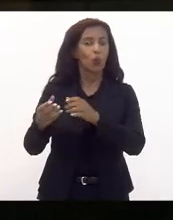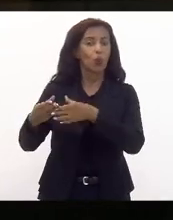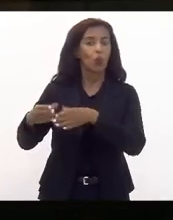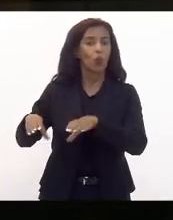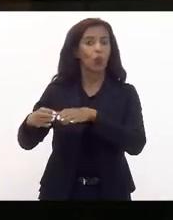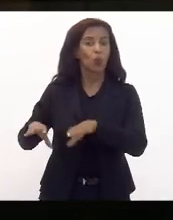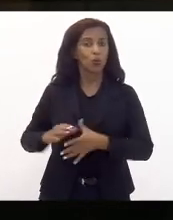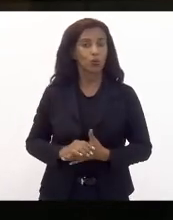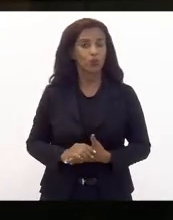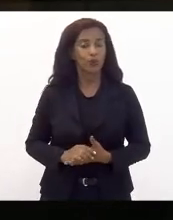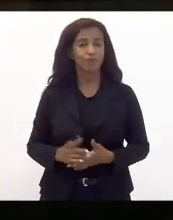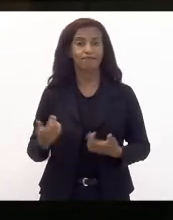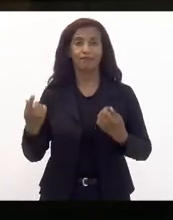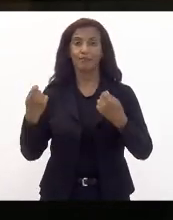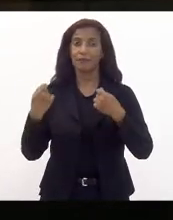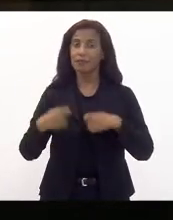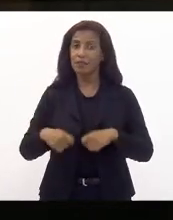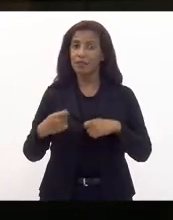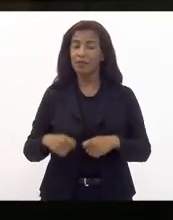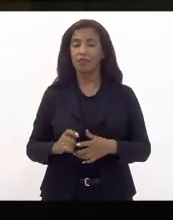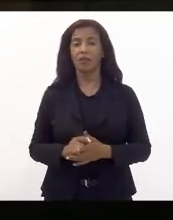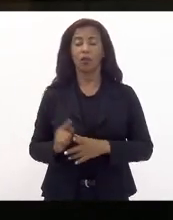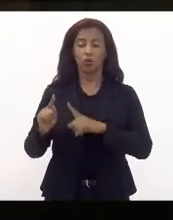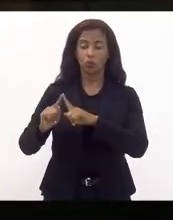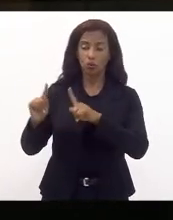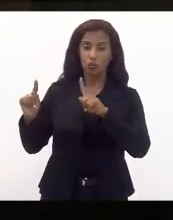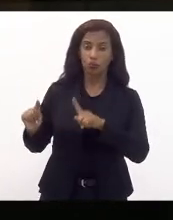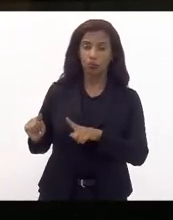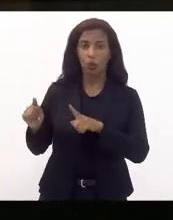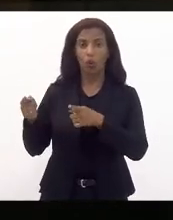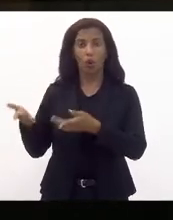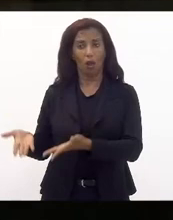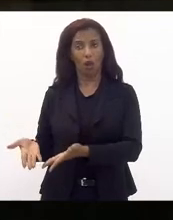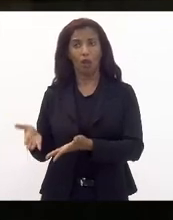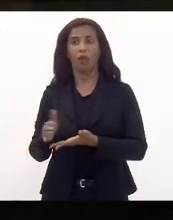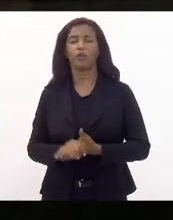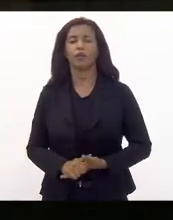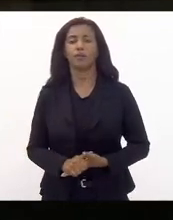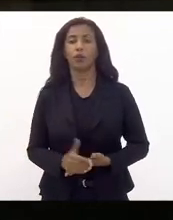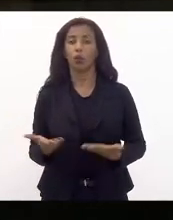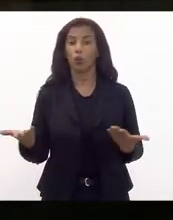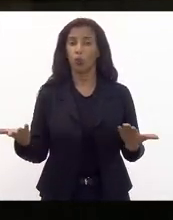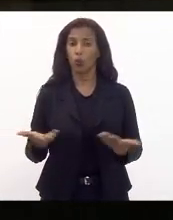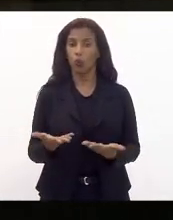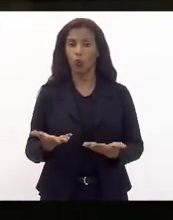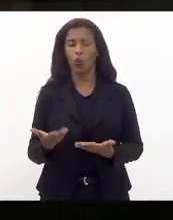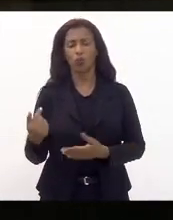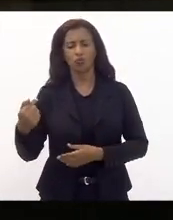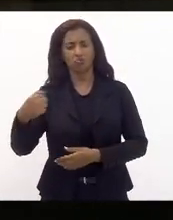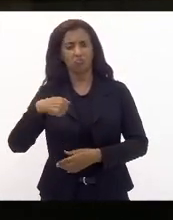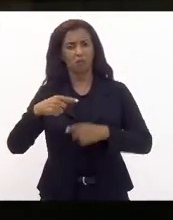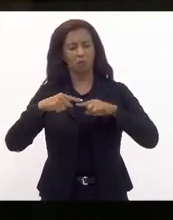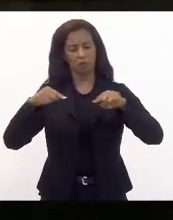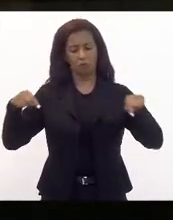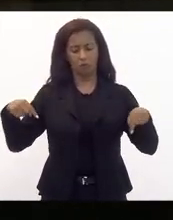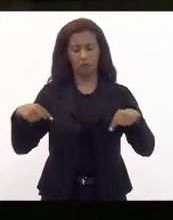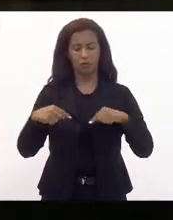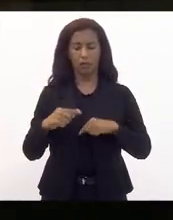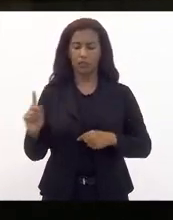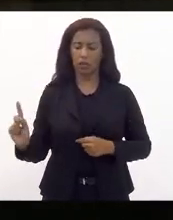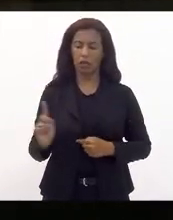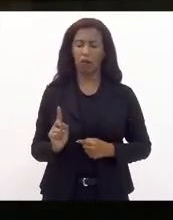que inclusive os servidores que hoje estiveram no lugar de